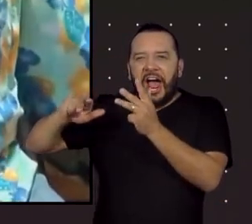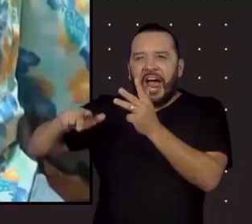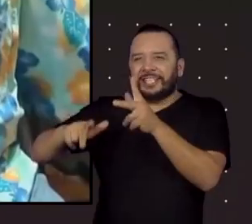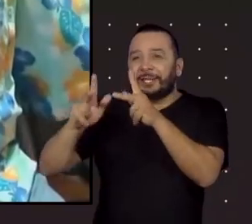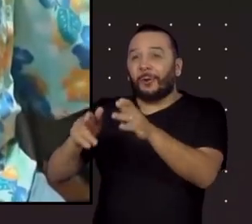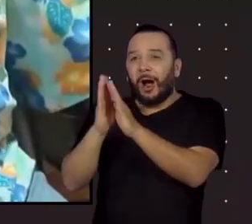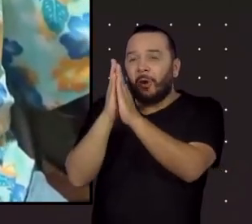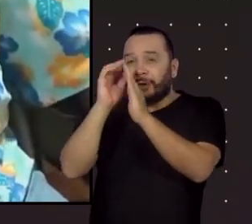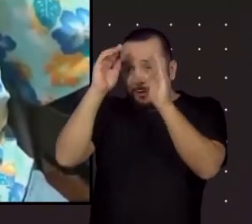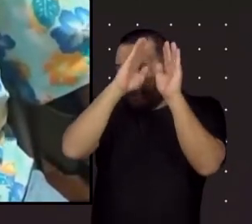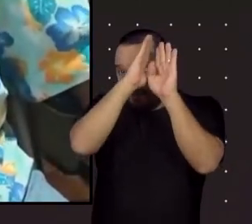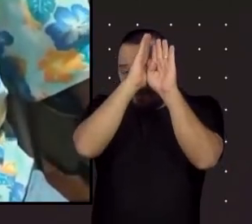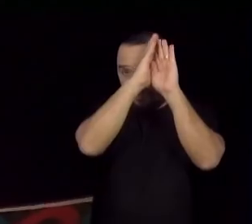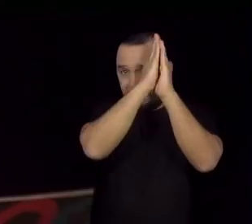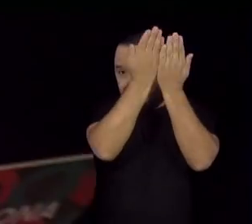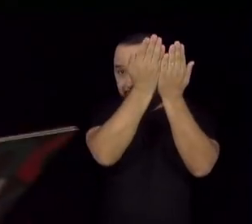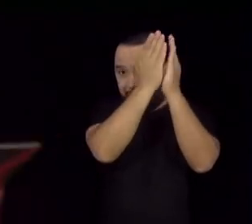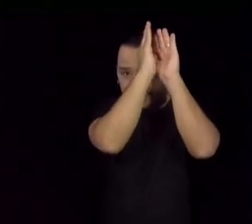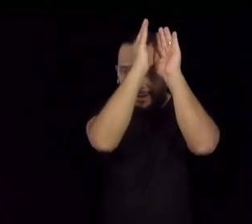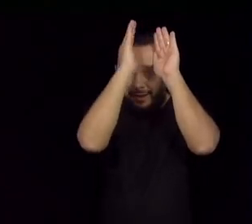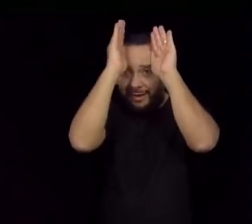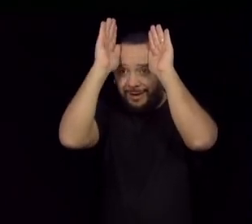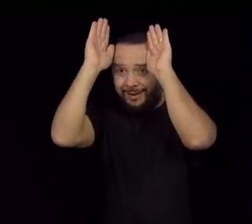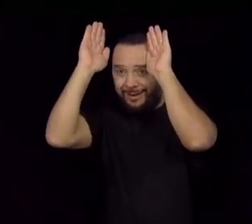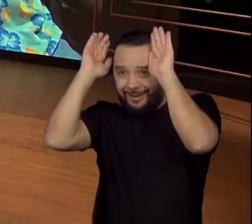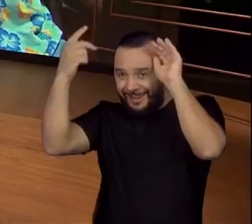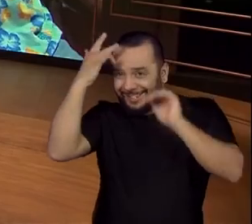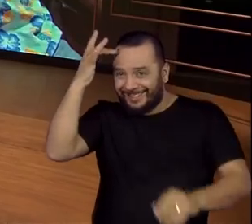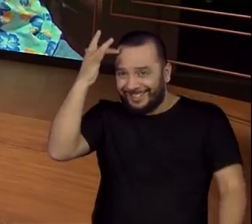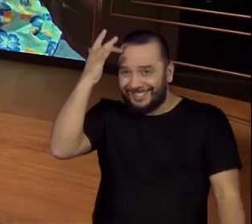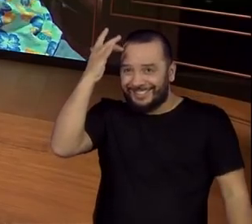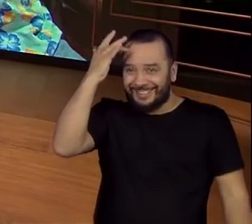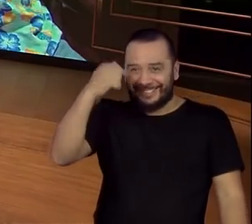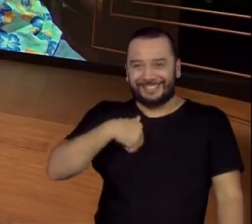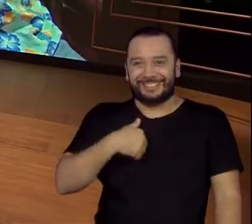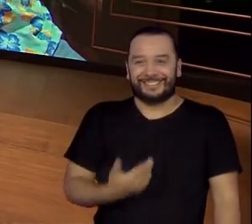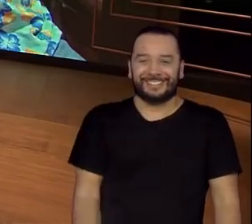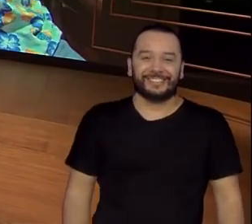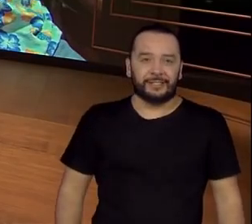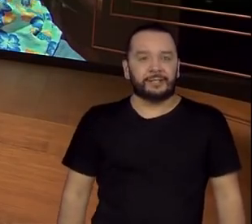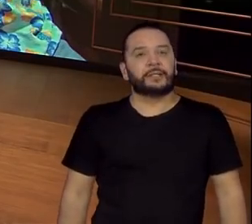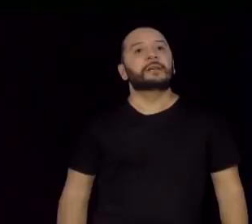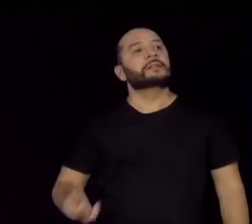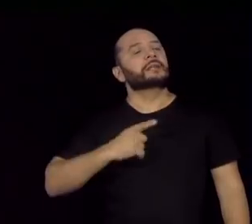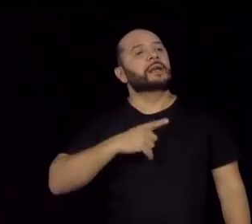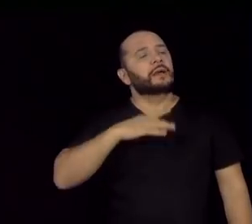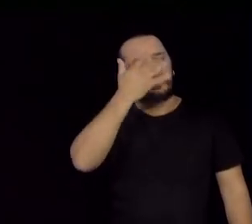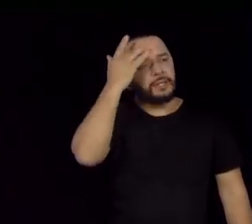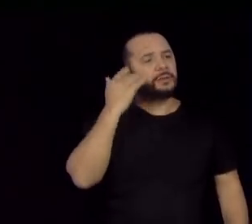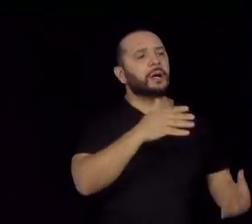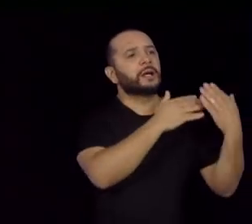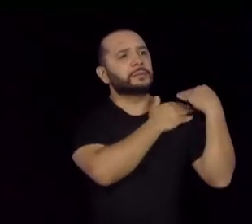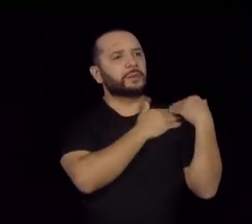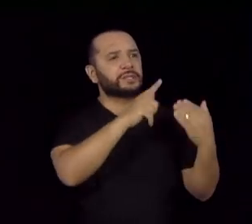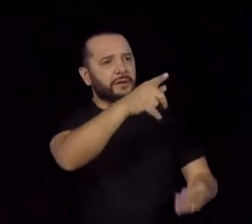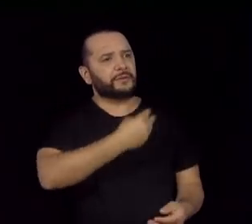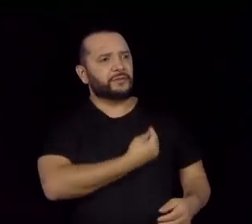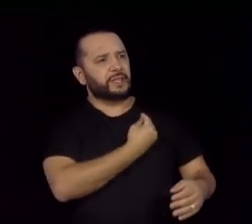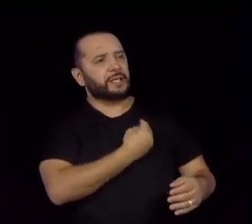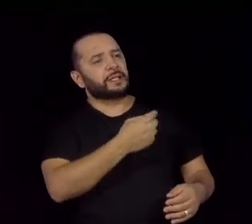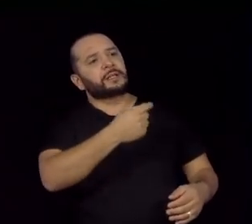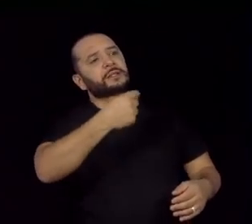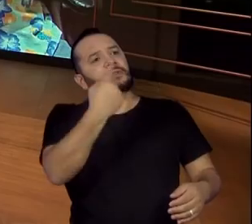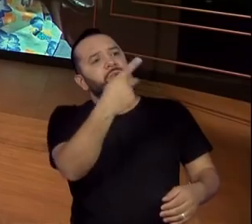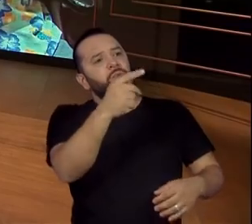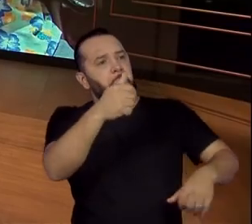Genial. Eu sabia tudo. A gente tem o depoimento de alguém que foi um dos responsáveis por uma grande virada na sua carreira. Dá